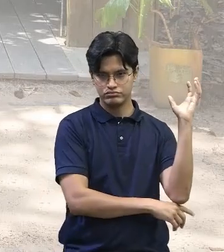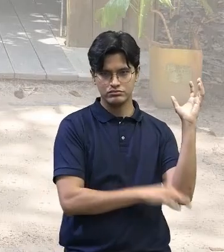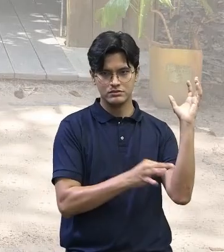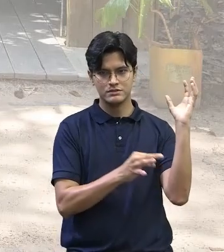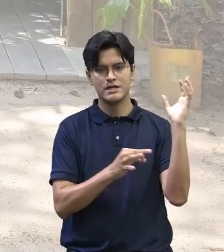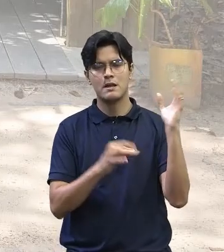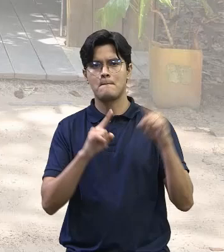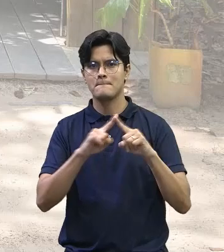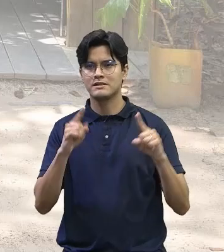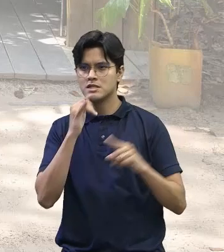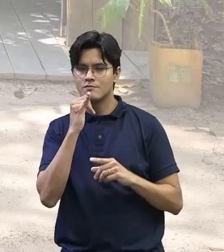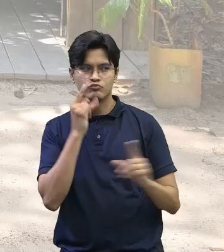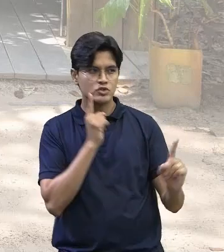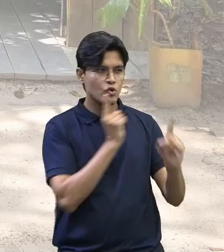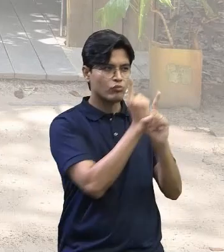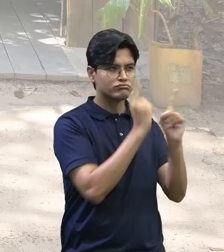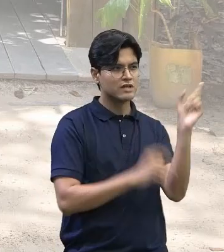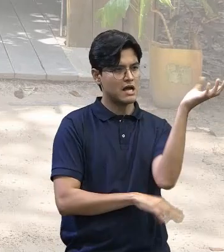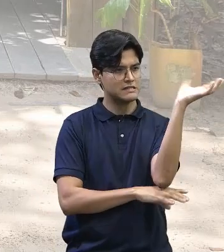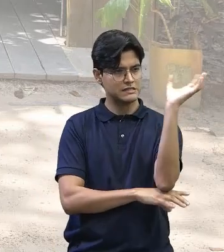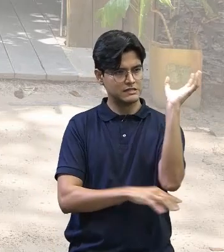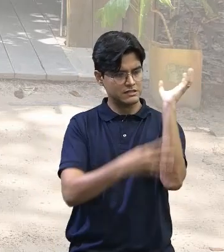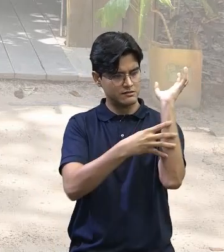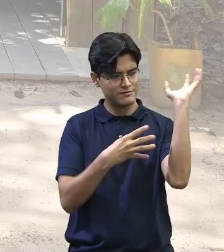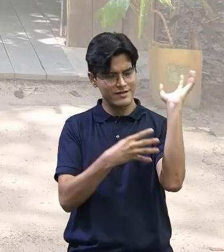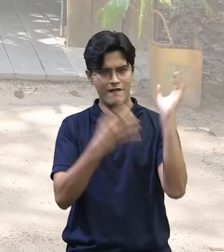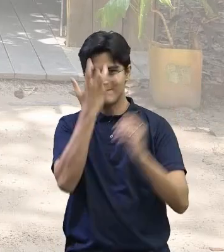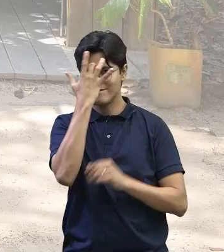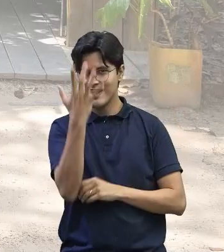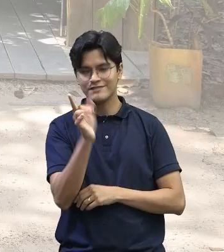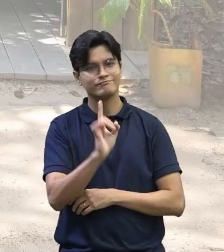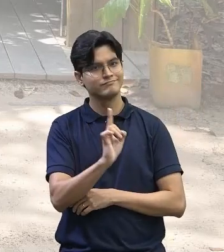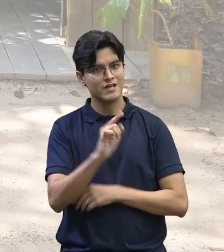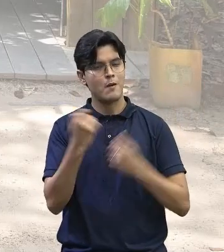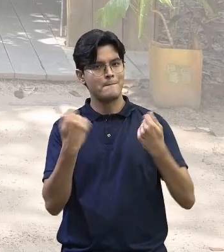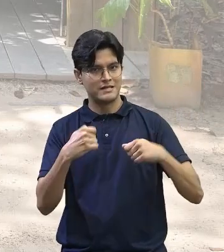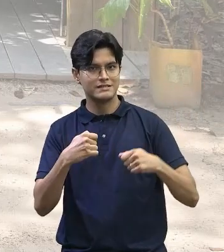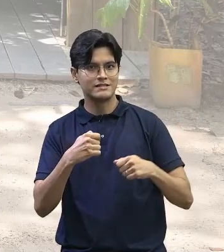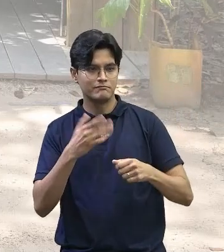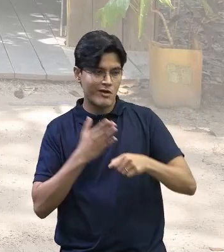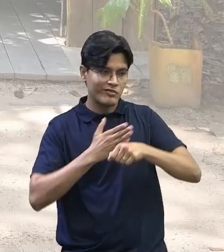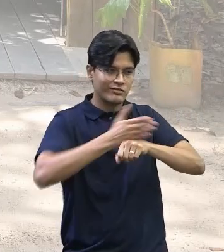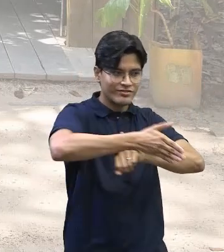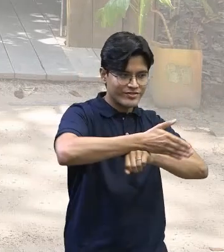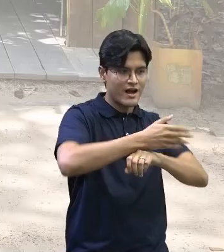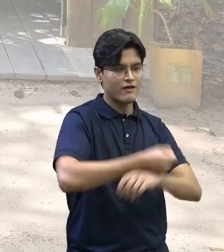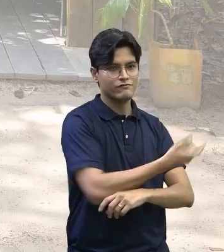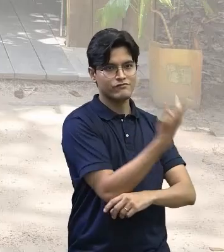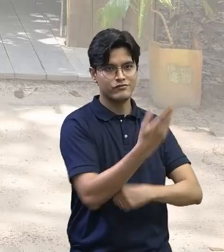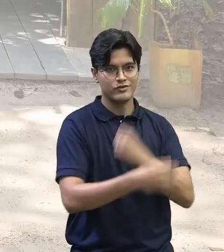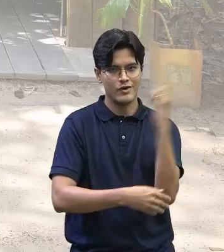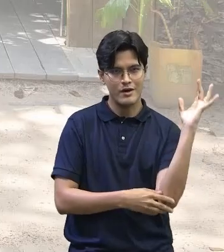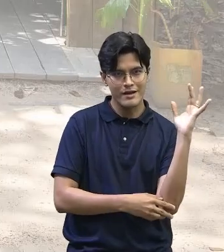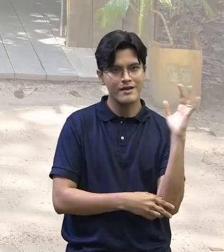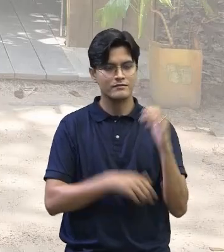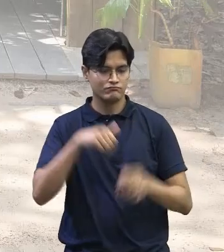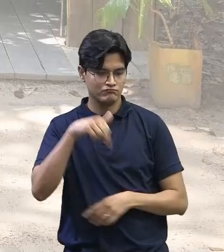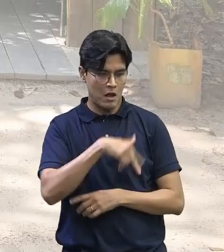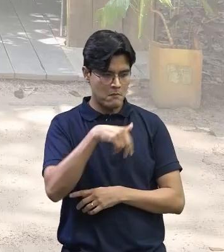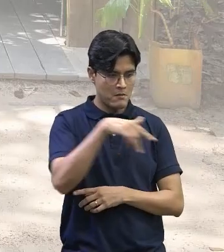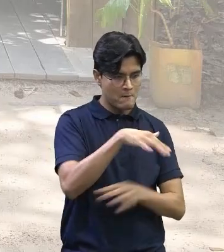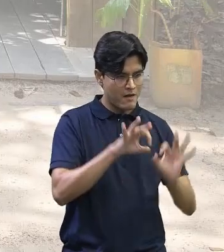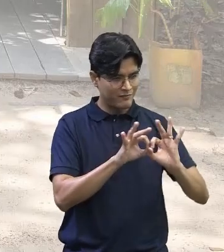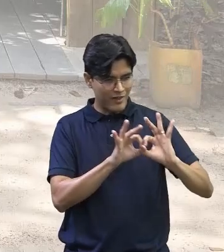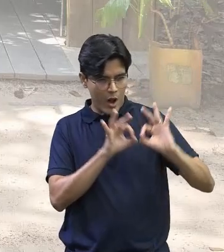era fácil. Você tinha que literalmente adentrar-se na floresta, andar por muitos quilômetros